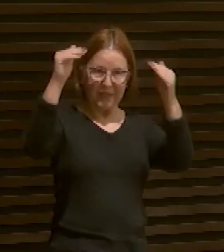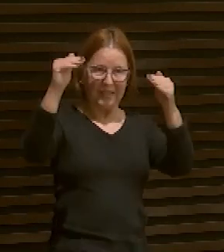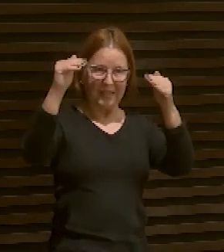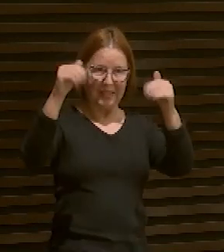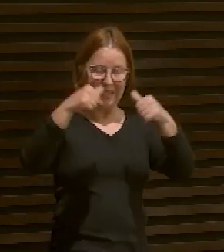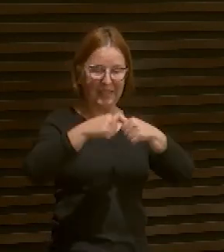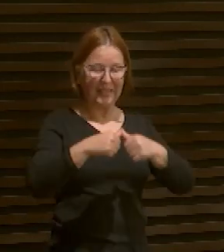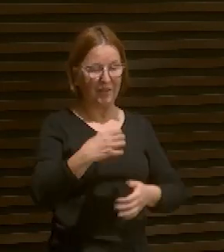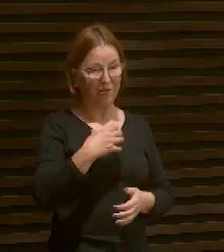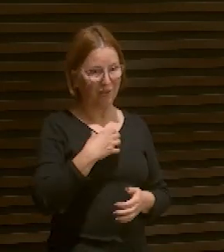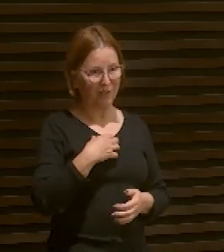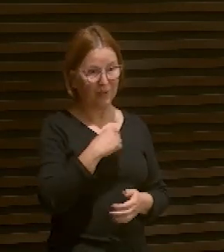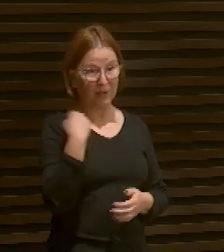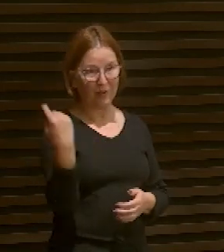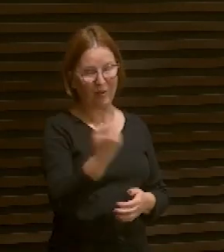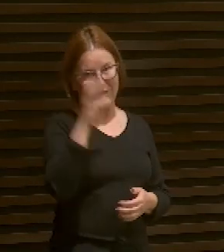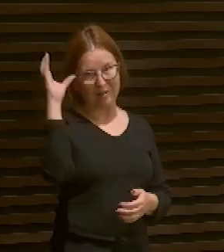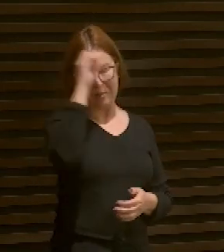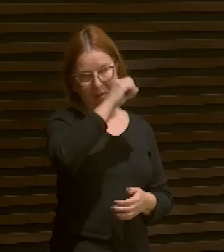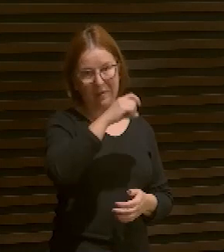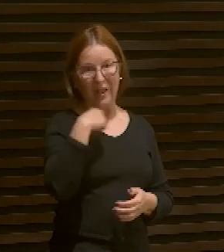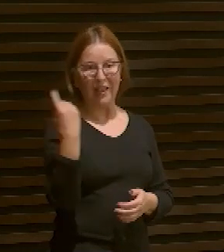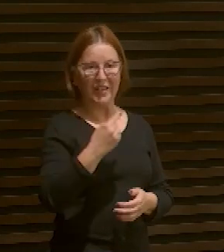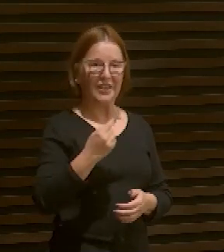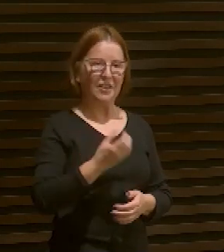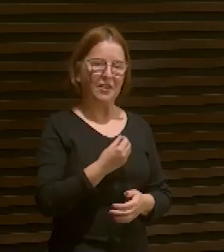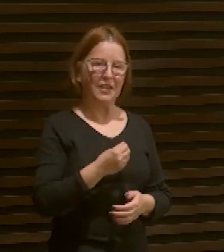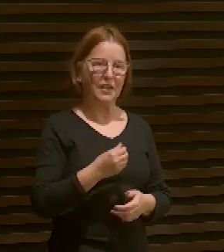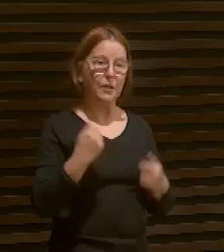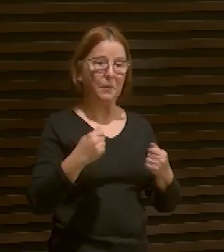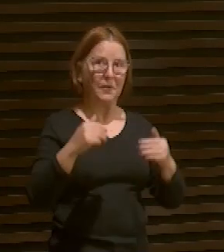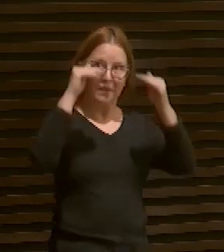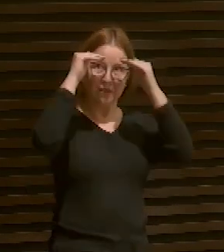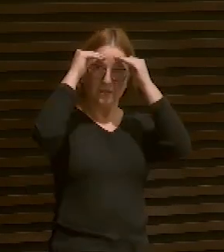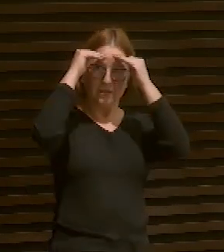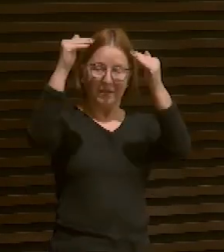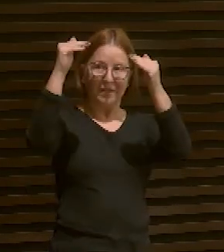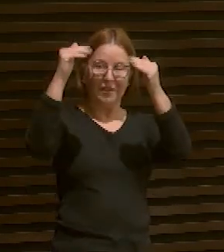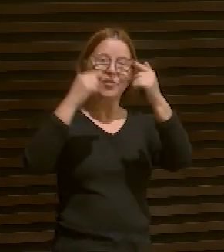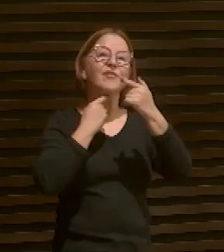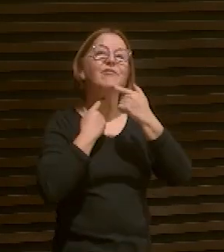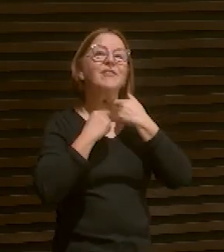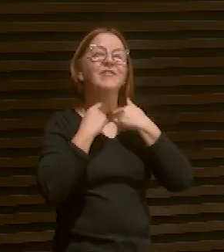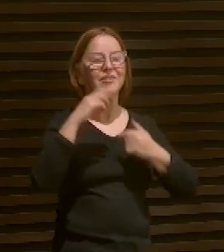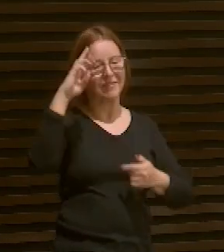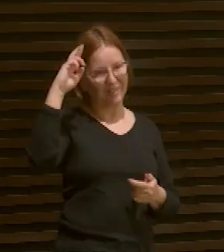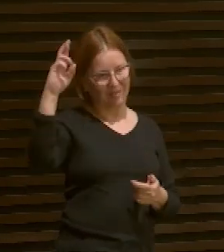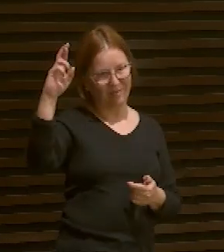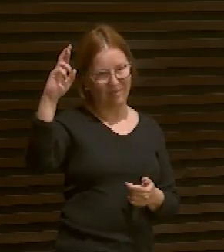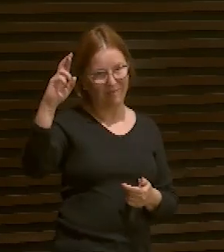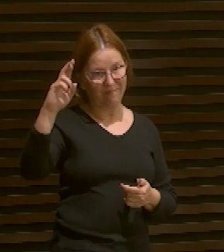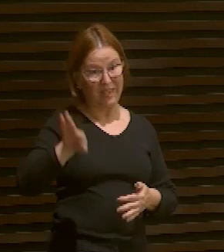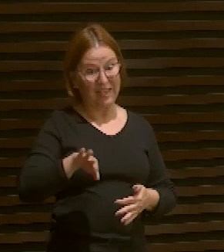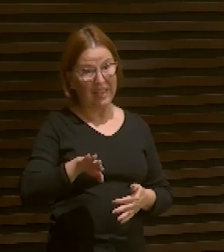a compreender que a nossa vontade deve ser submissa à dele, de modo que as nossas